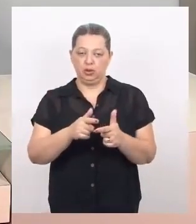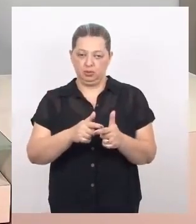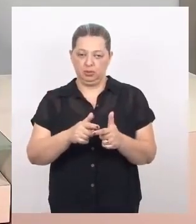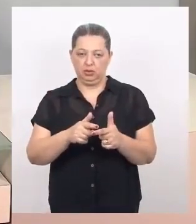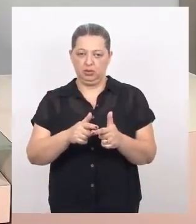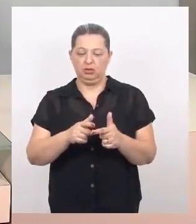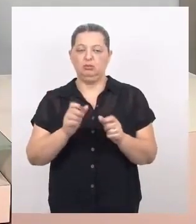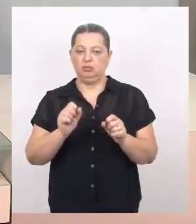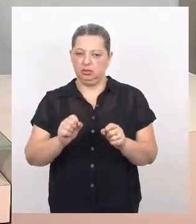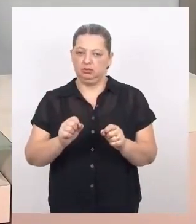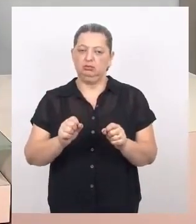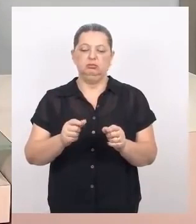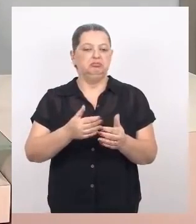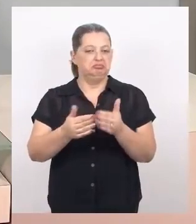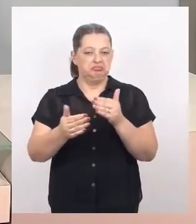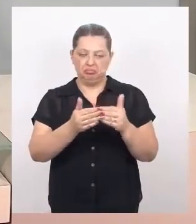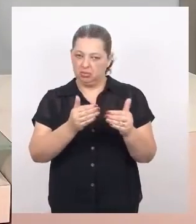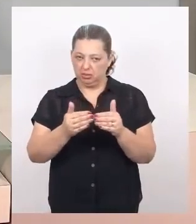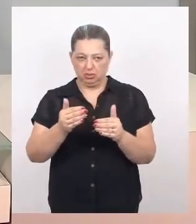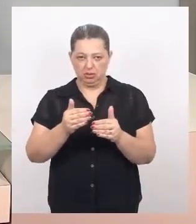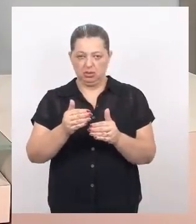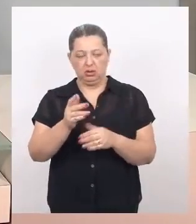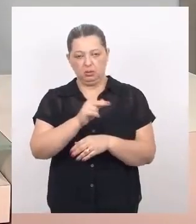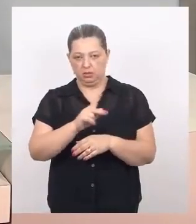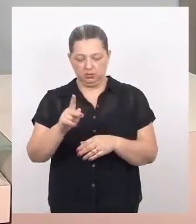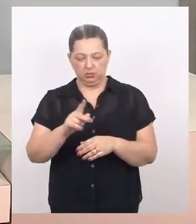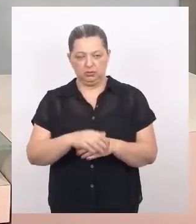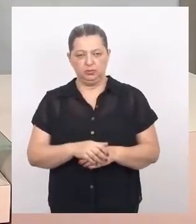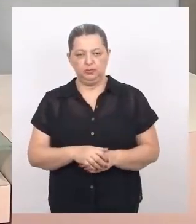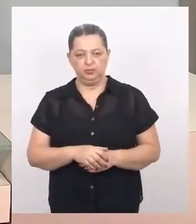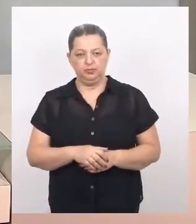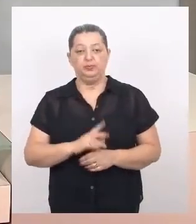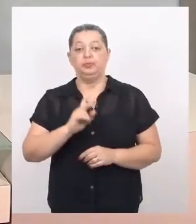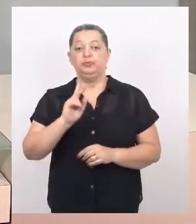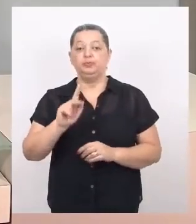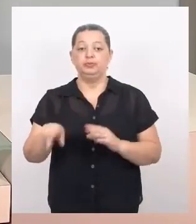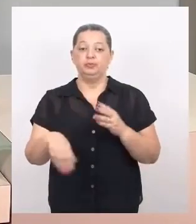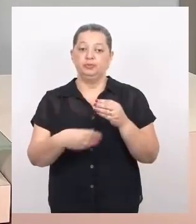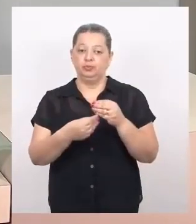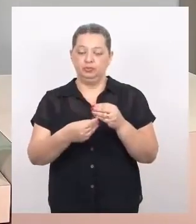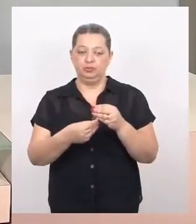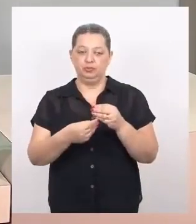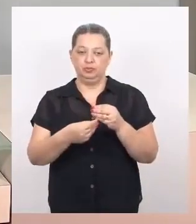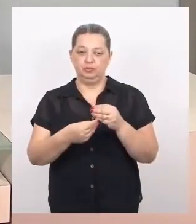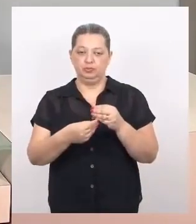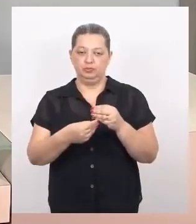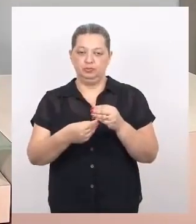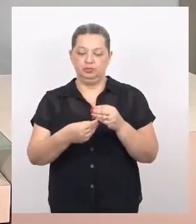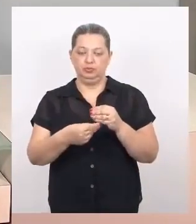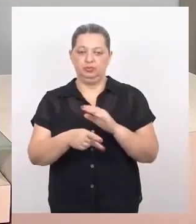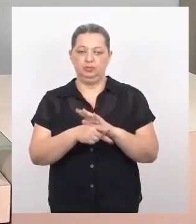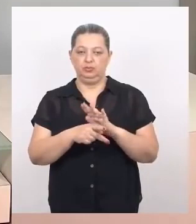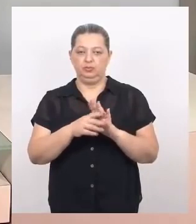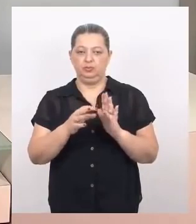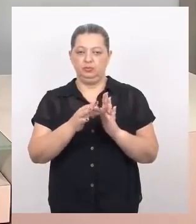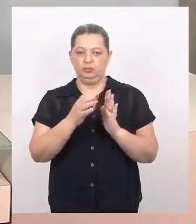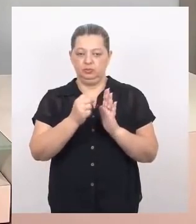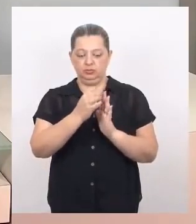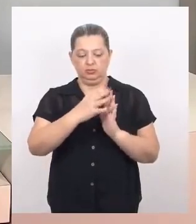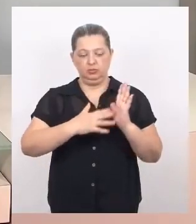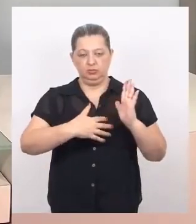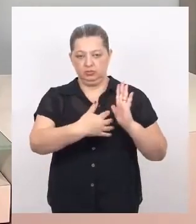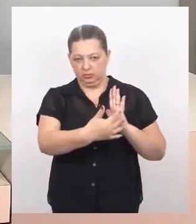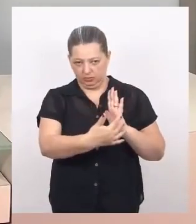para a professora Renata, mas isso vale para todo mundo. A atribuição será em cima do cadastro das matrizes e